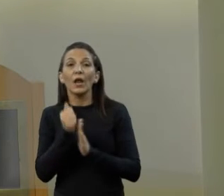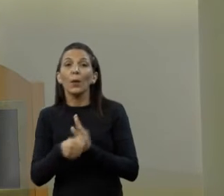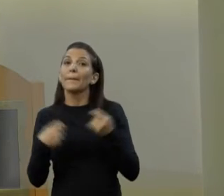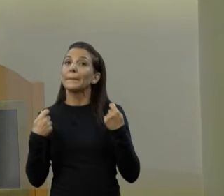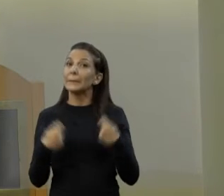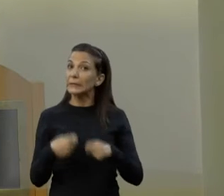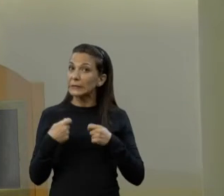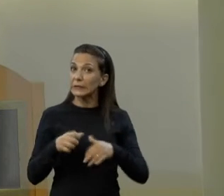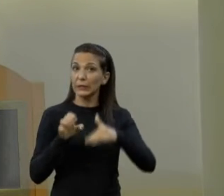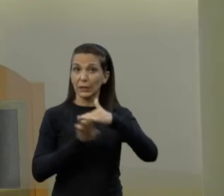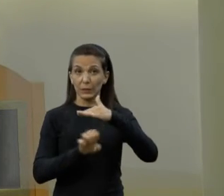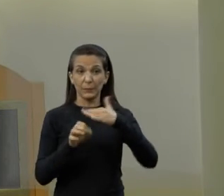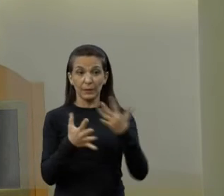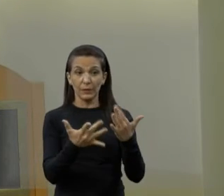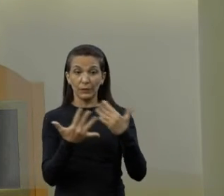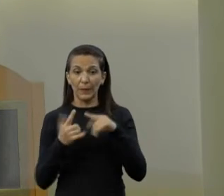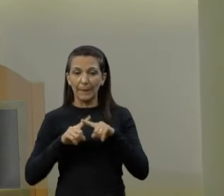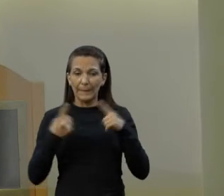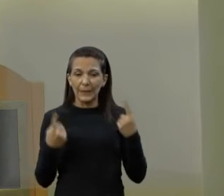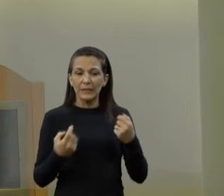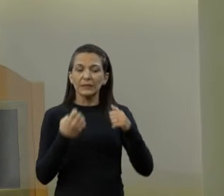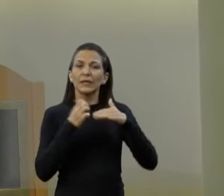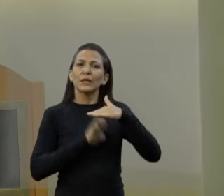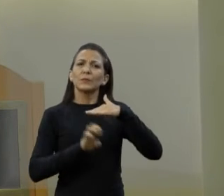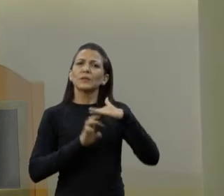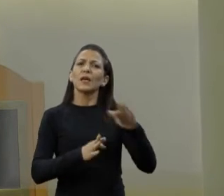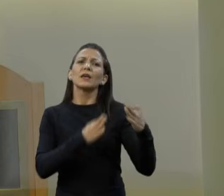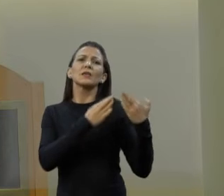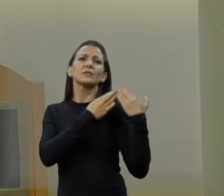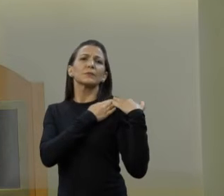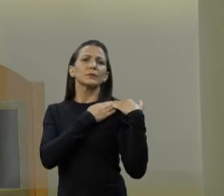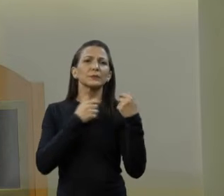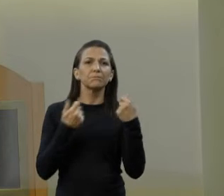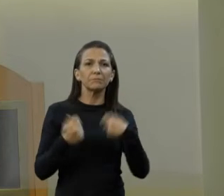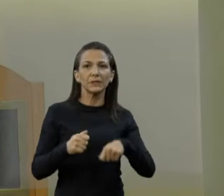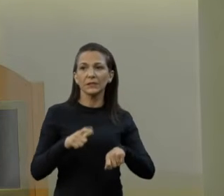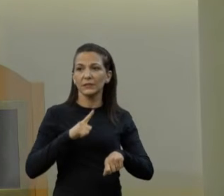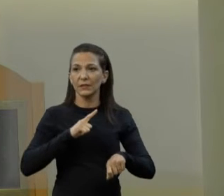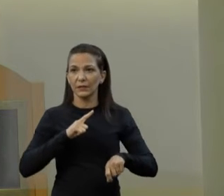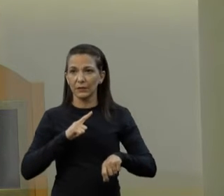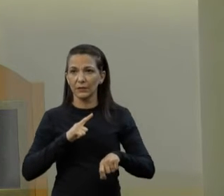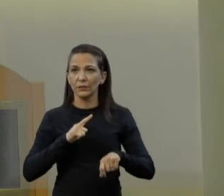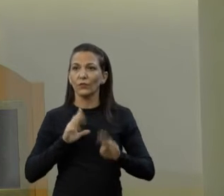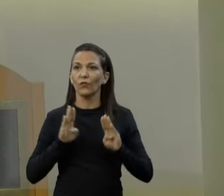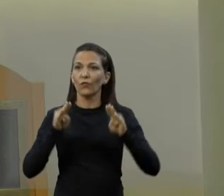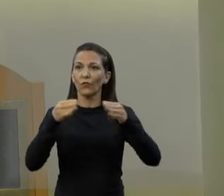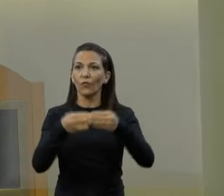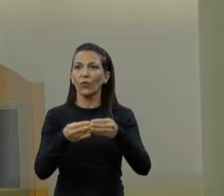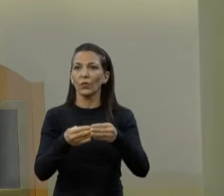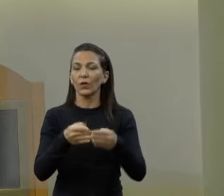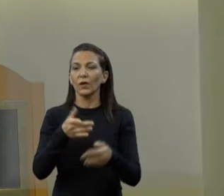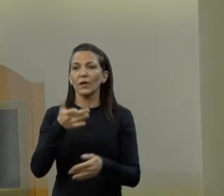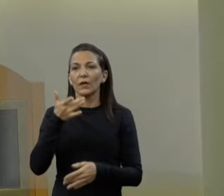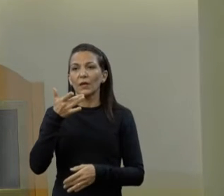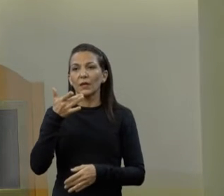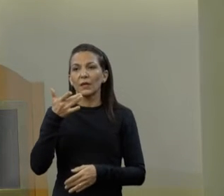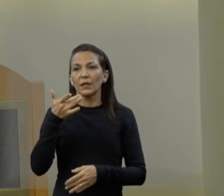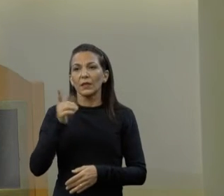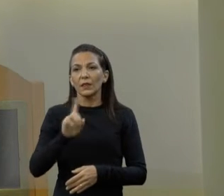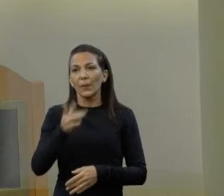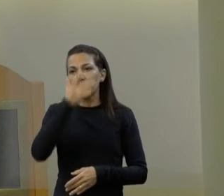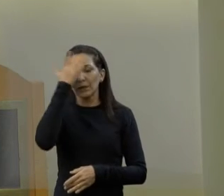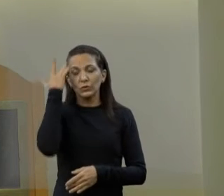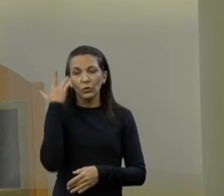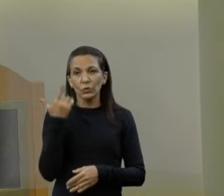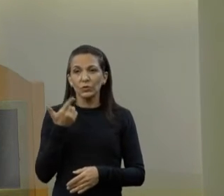mas loteadora empresários com responsabilidade E não aqueles que vem aqui para buscar o dinheiro